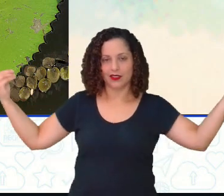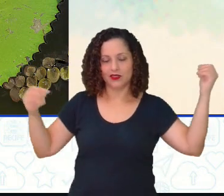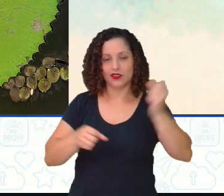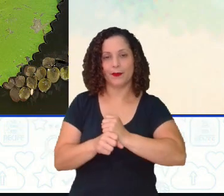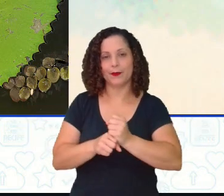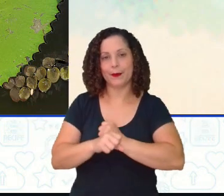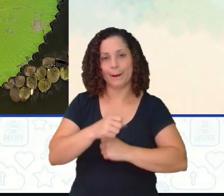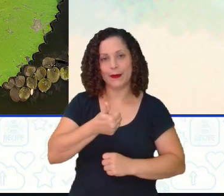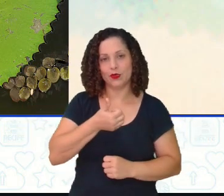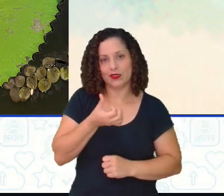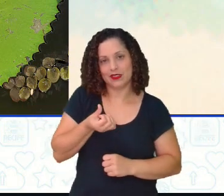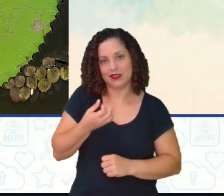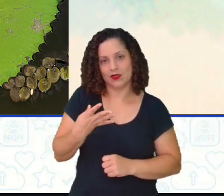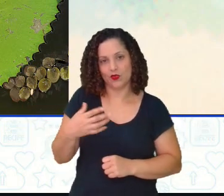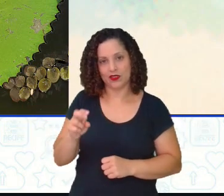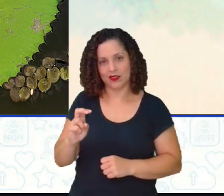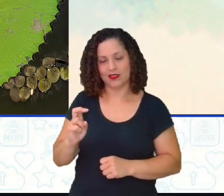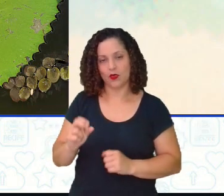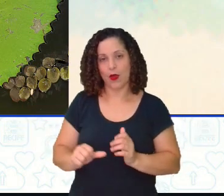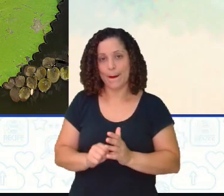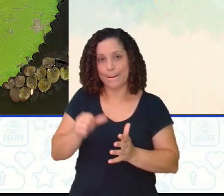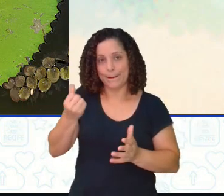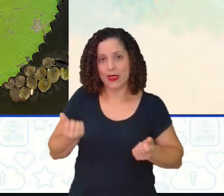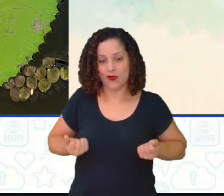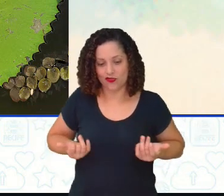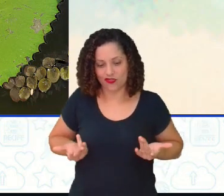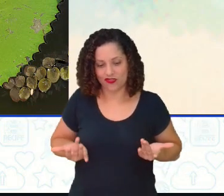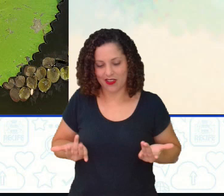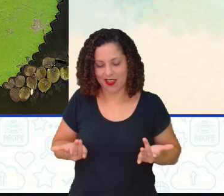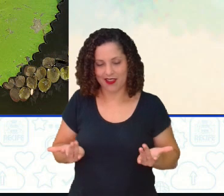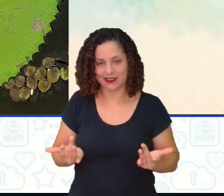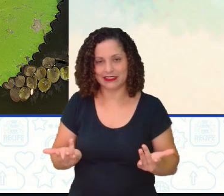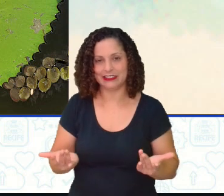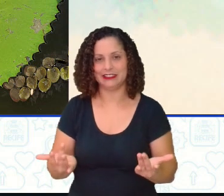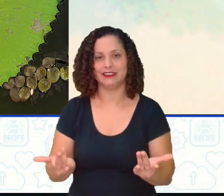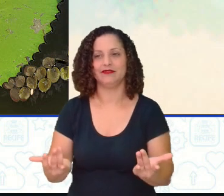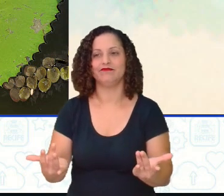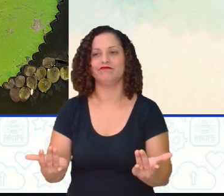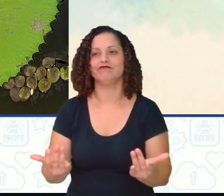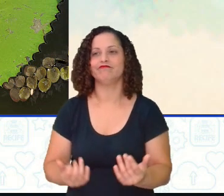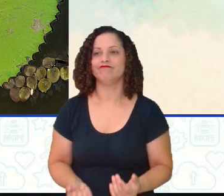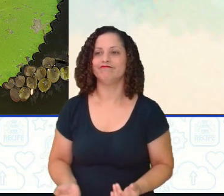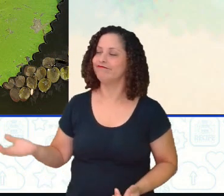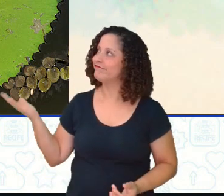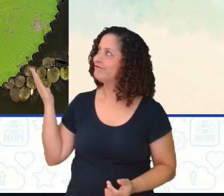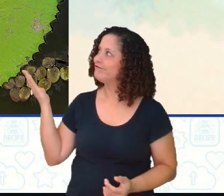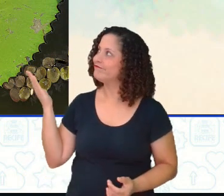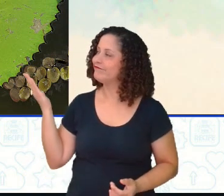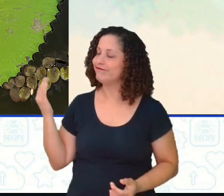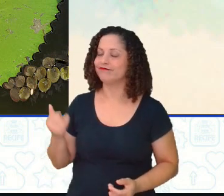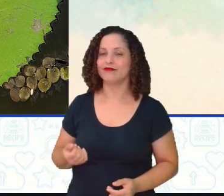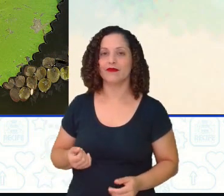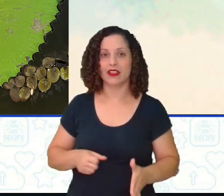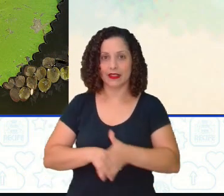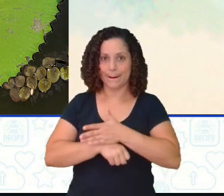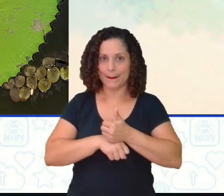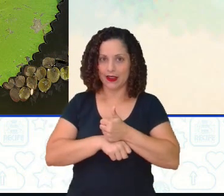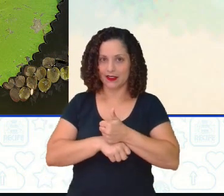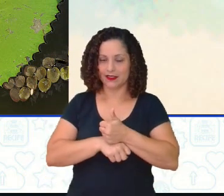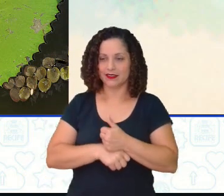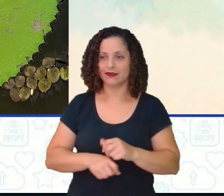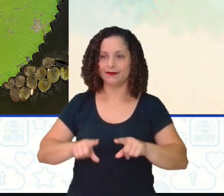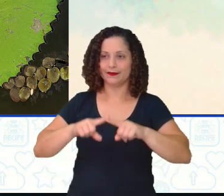O primeiro jardim público idealizado pelo paisagista Roberto Bulemar é essa praça. Só que aqui eu estou trazendo